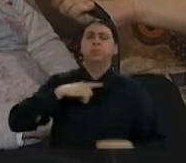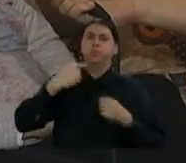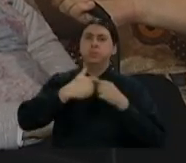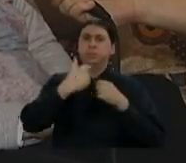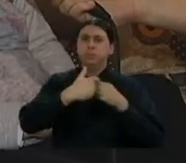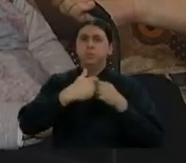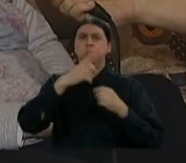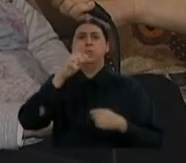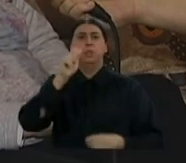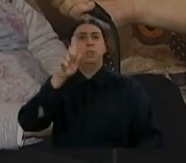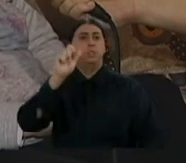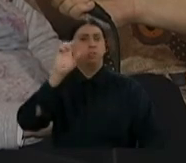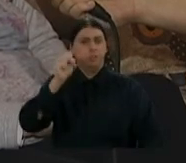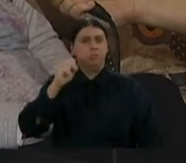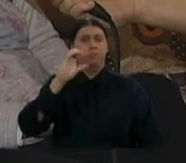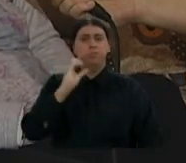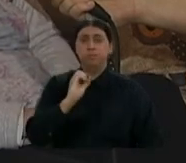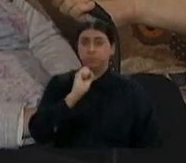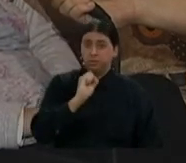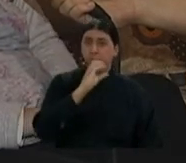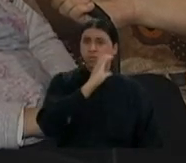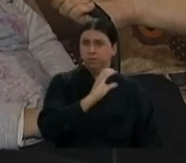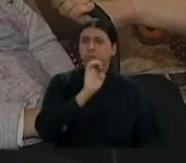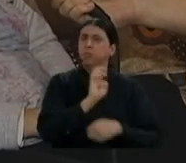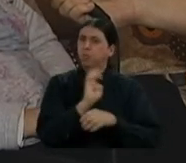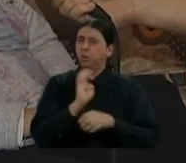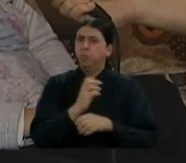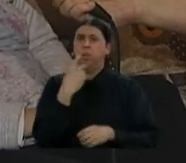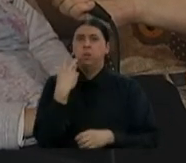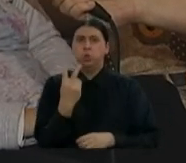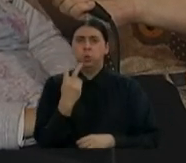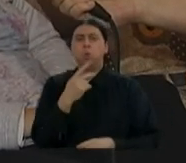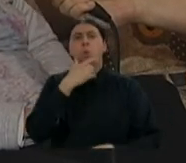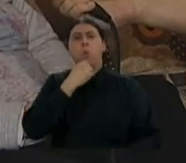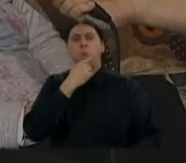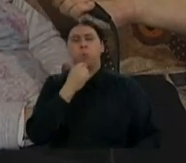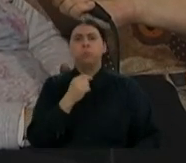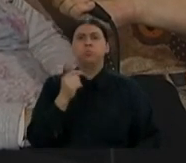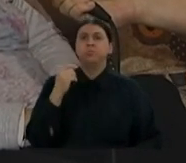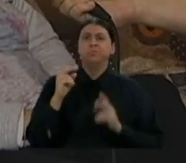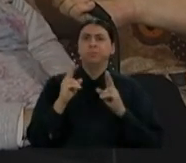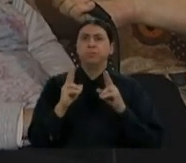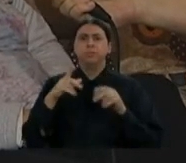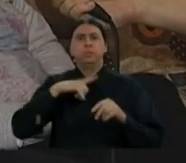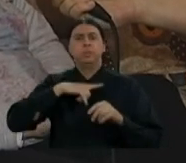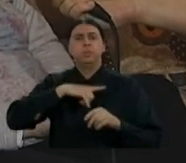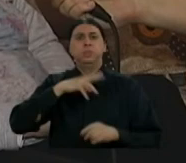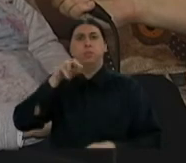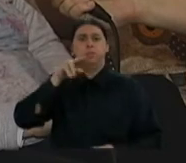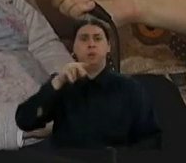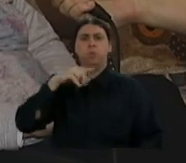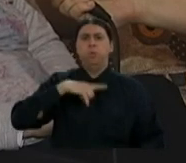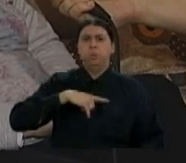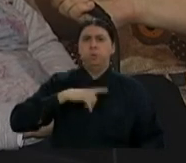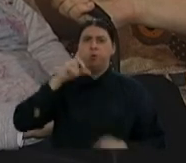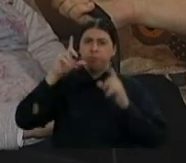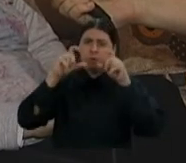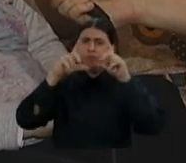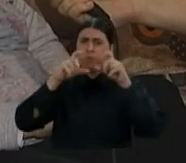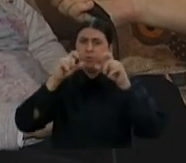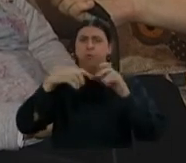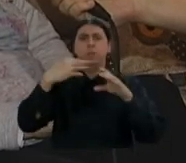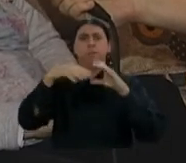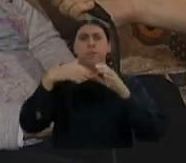catarina nós temos dois meninos aqui em joão victor sanfins mandaram depois fotos por e